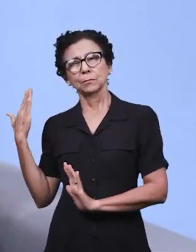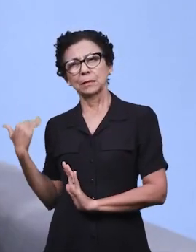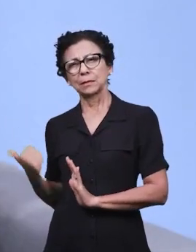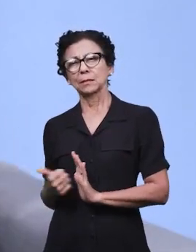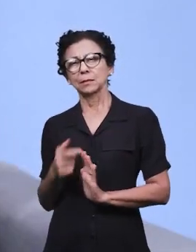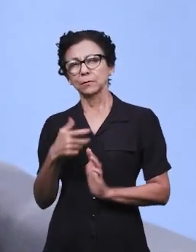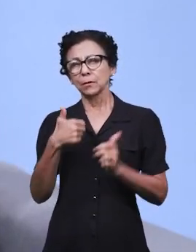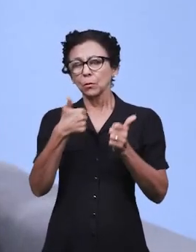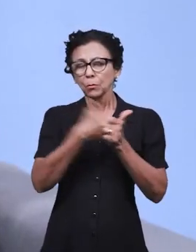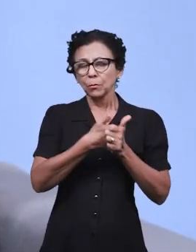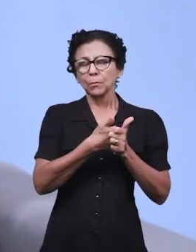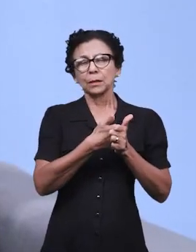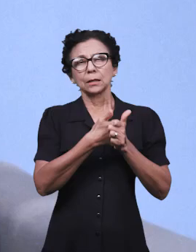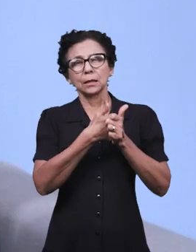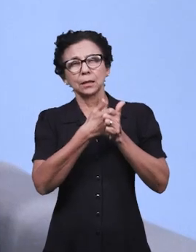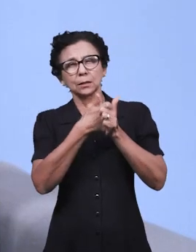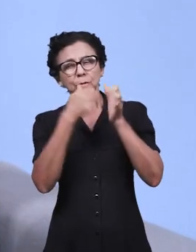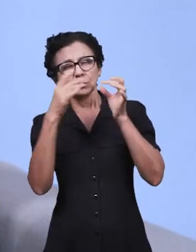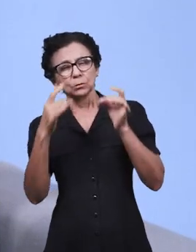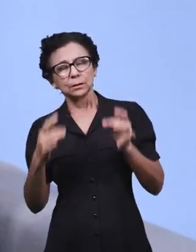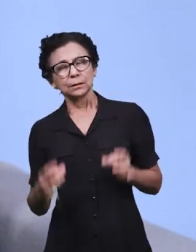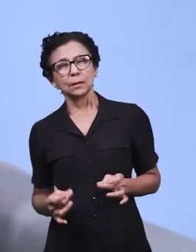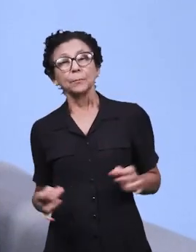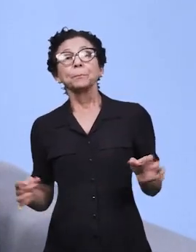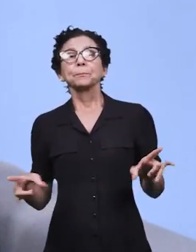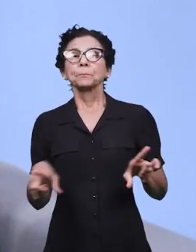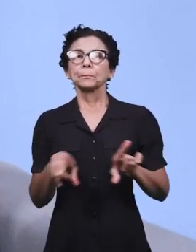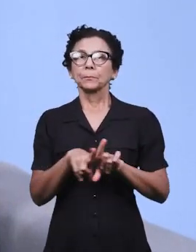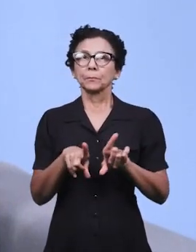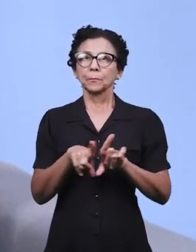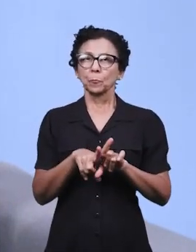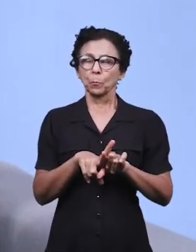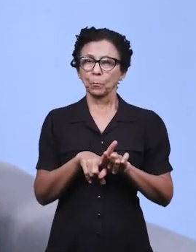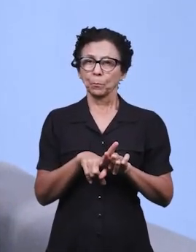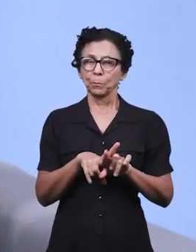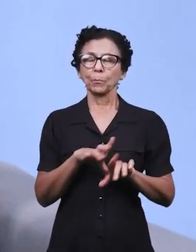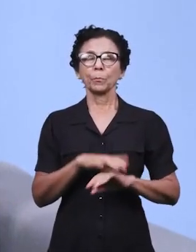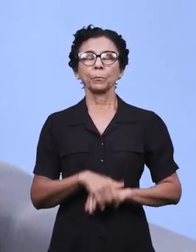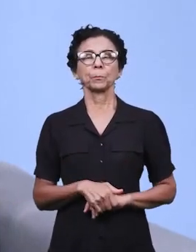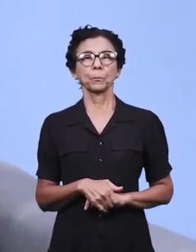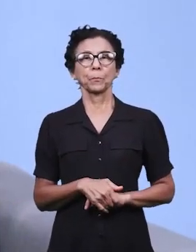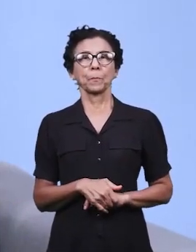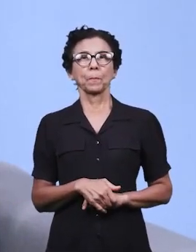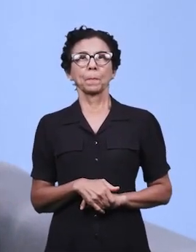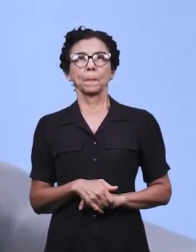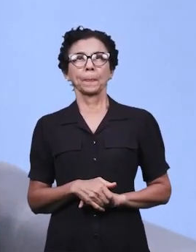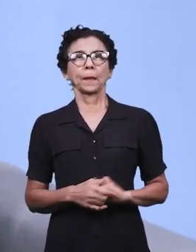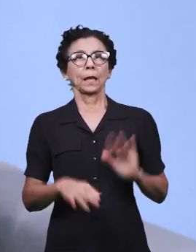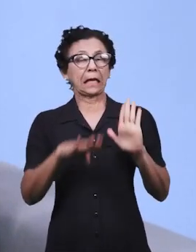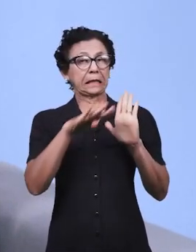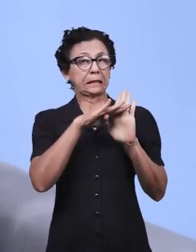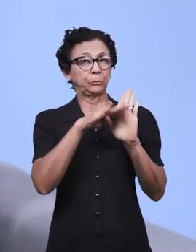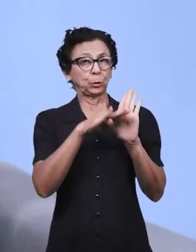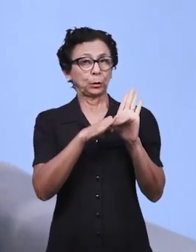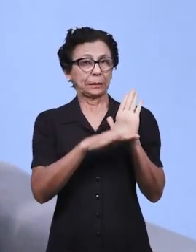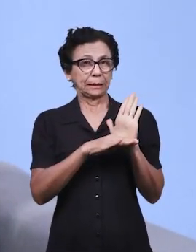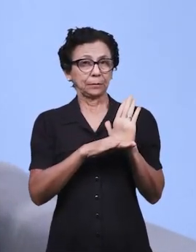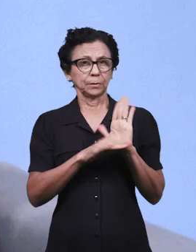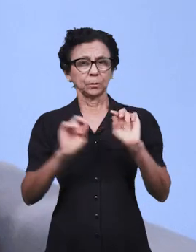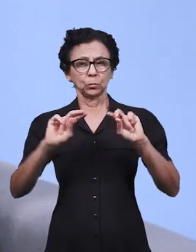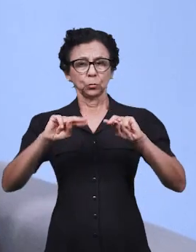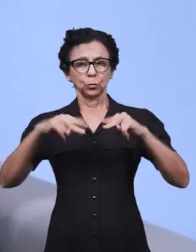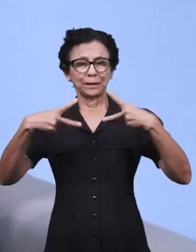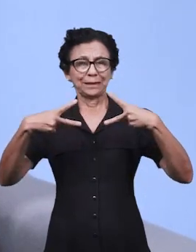vai acompanhar conosco esta bênção. Outra coisa que eu quero dizer logo aqui agora. Esse programa, ele tem um